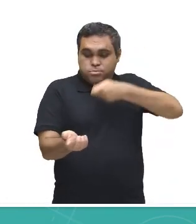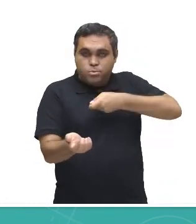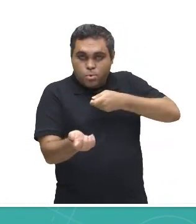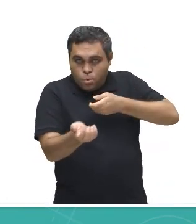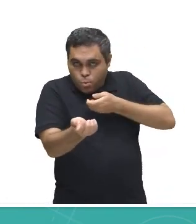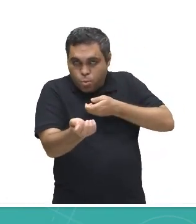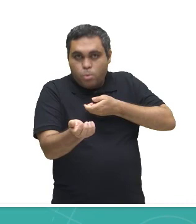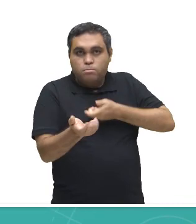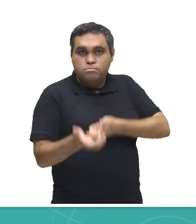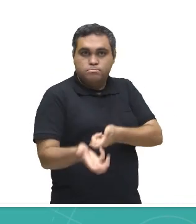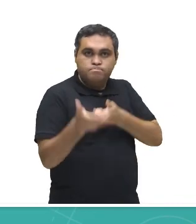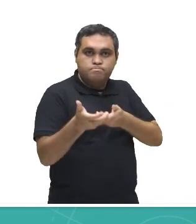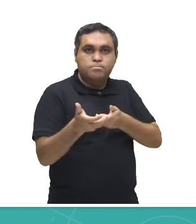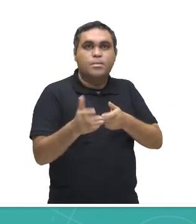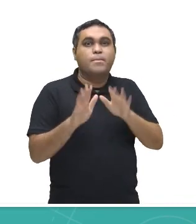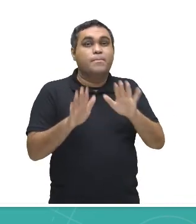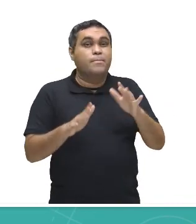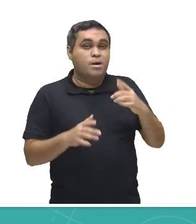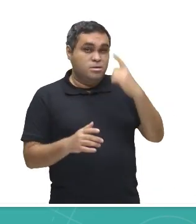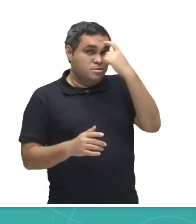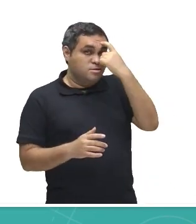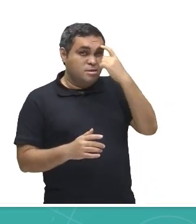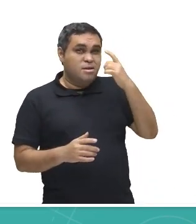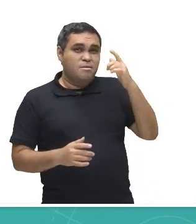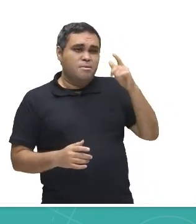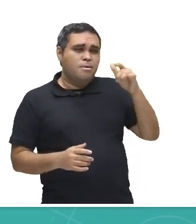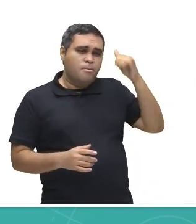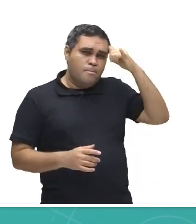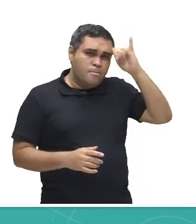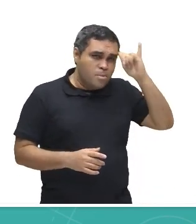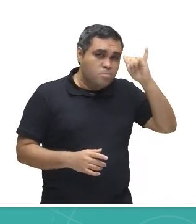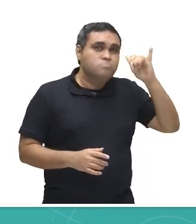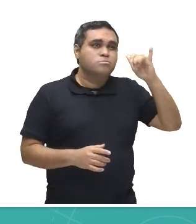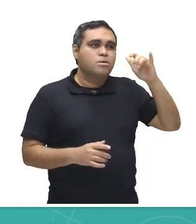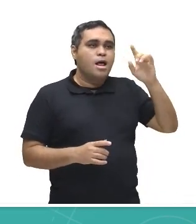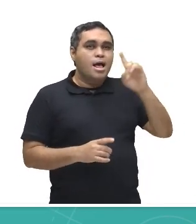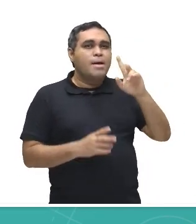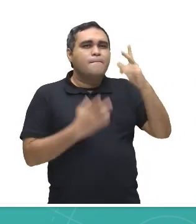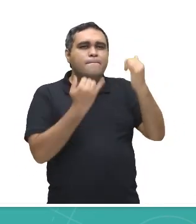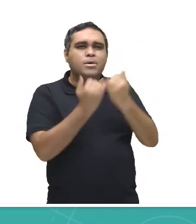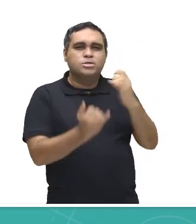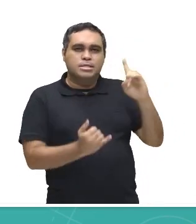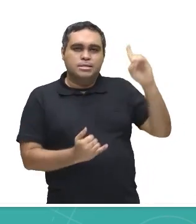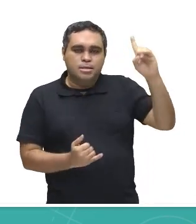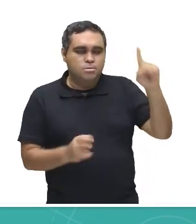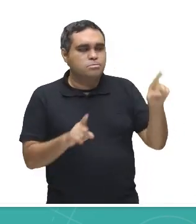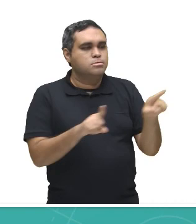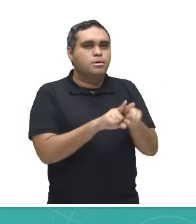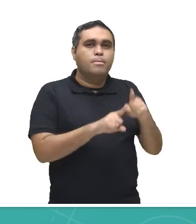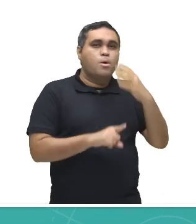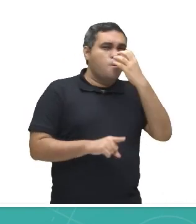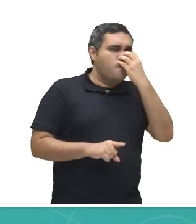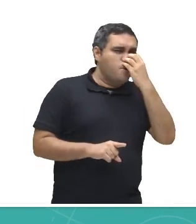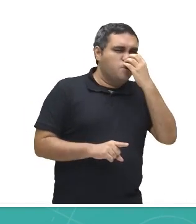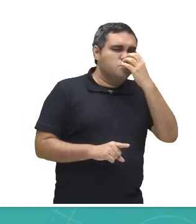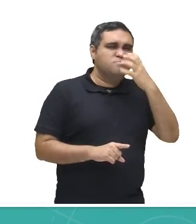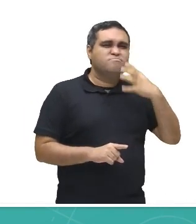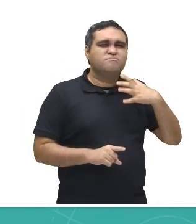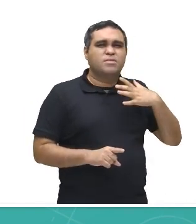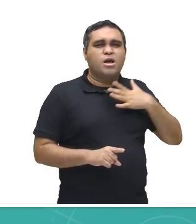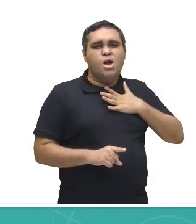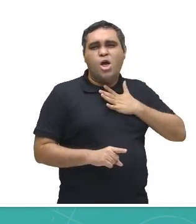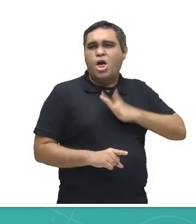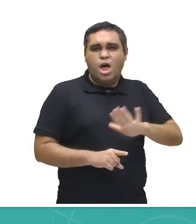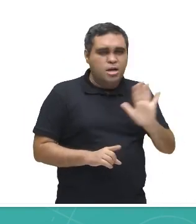um animal imundo, né? Então vamos ver aí, de um modo geral, o que a gente esperava que a sua resposta contemplasse. Vamos